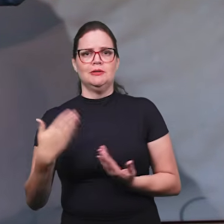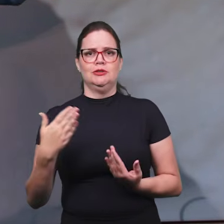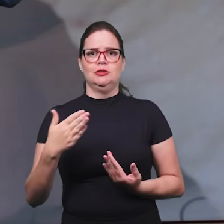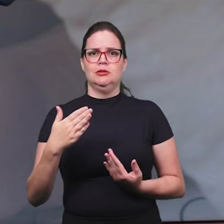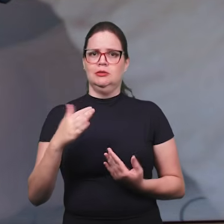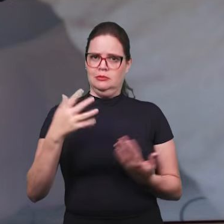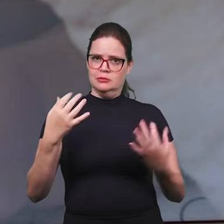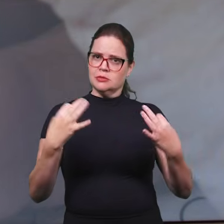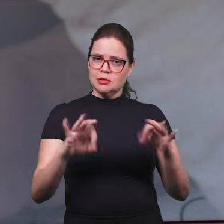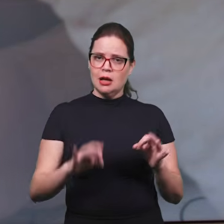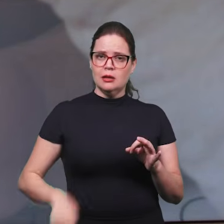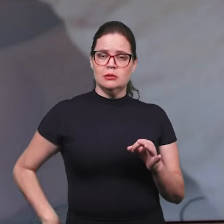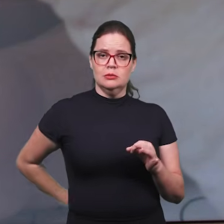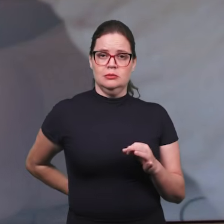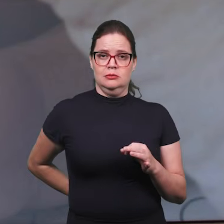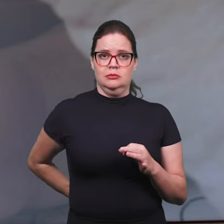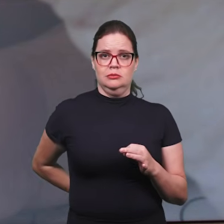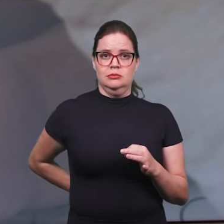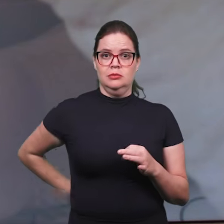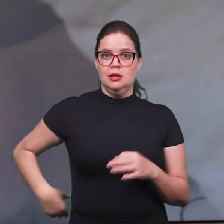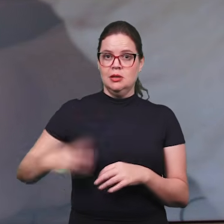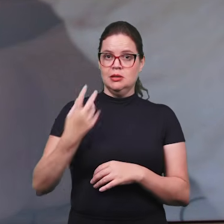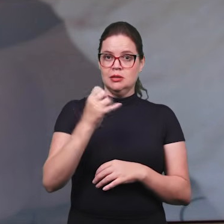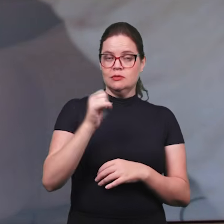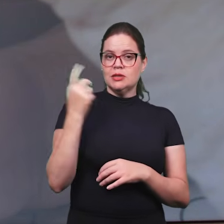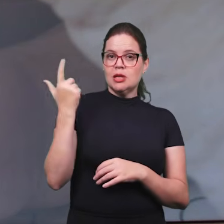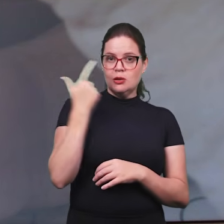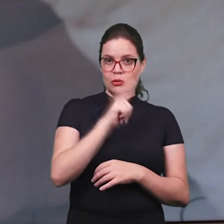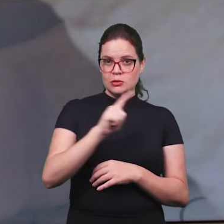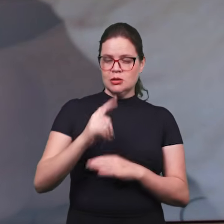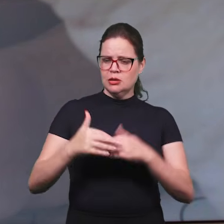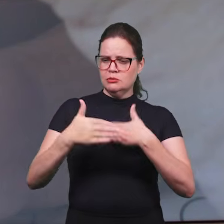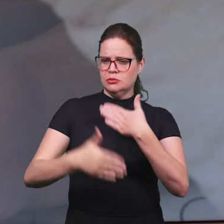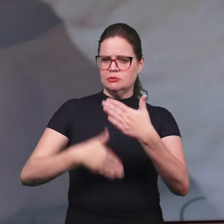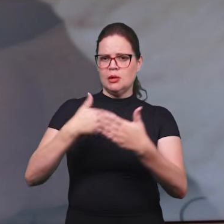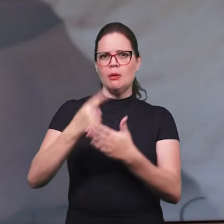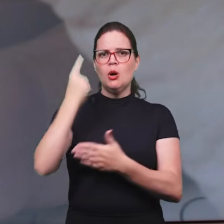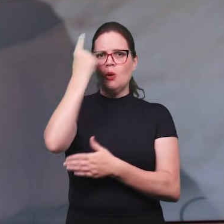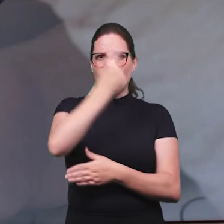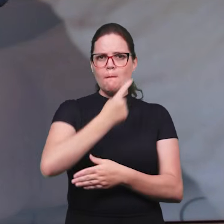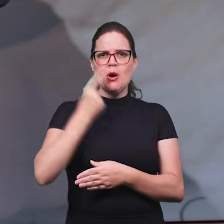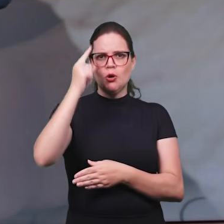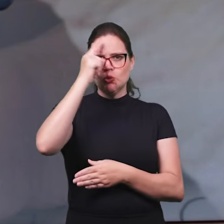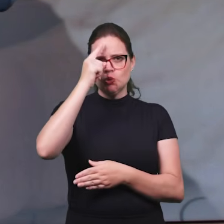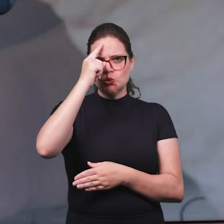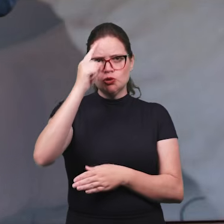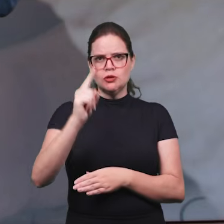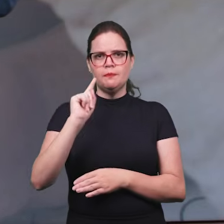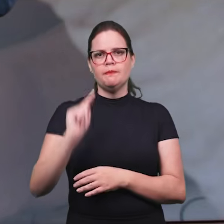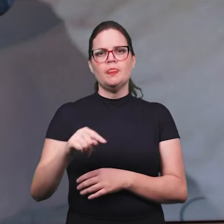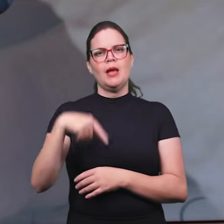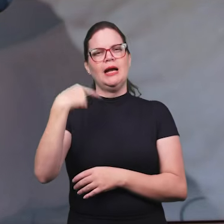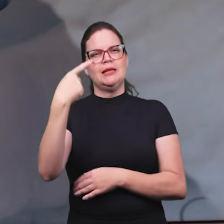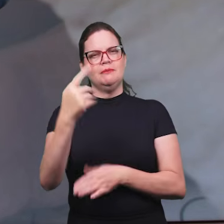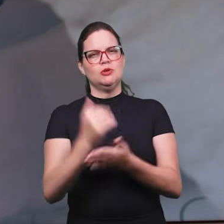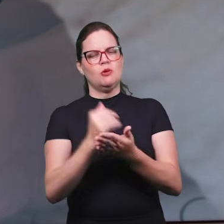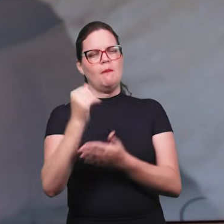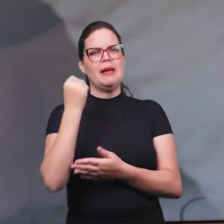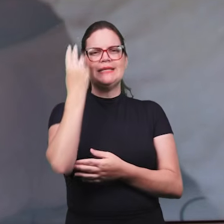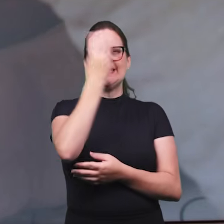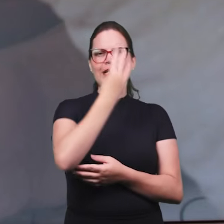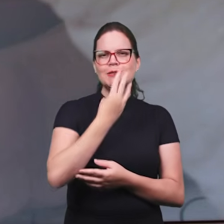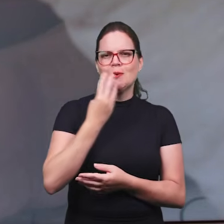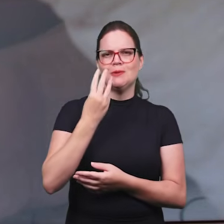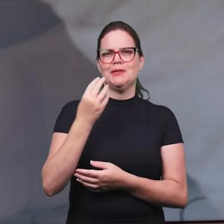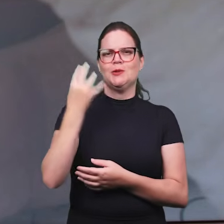tarde, ou de acordo com a sua disponibilidade. Se você conseguir ir aos poucos, 1 hora por dia, daqui a pouco passa a